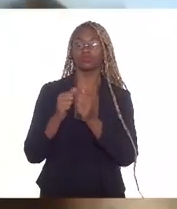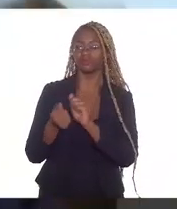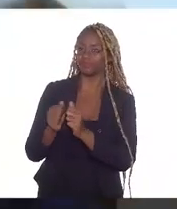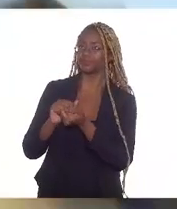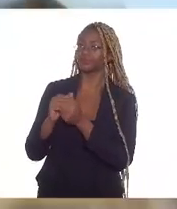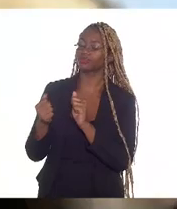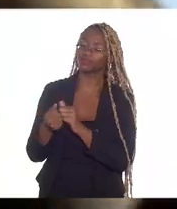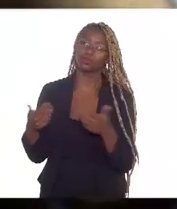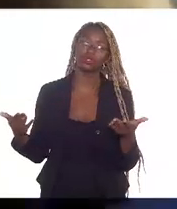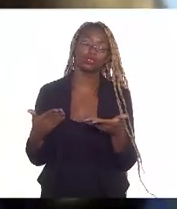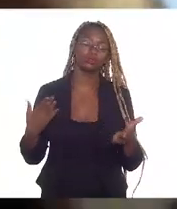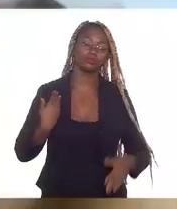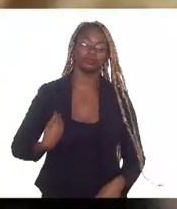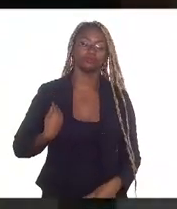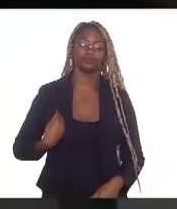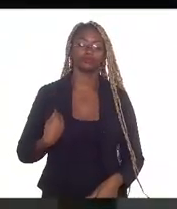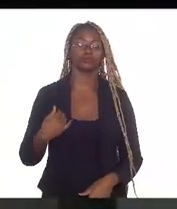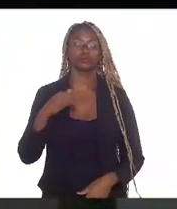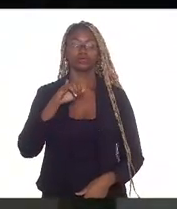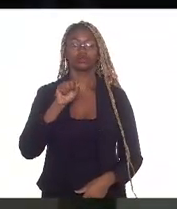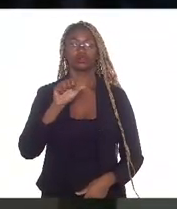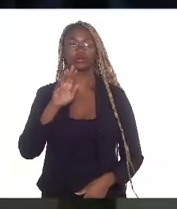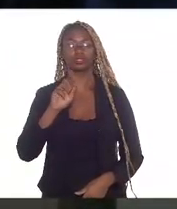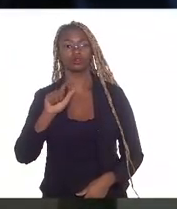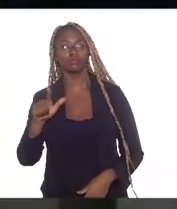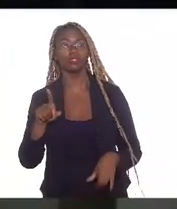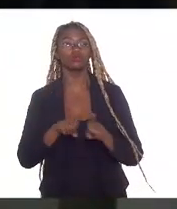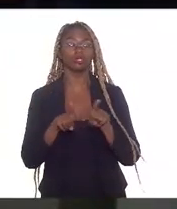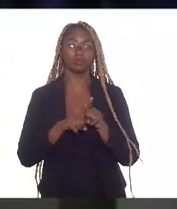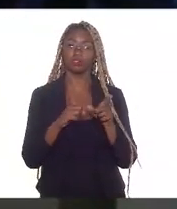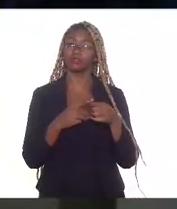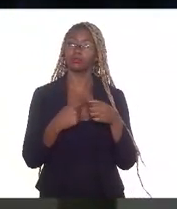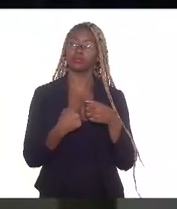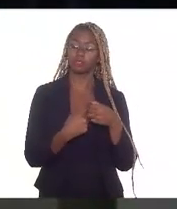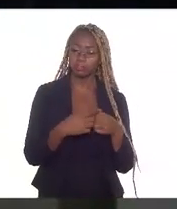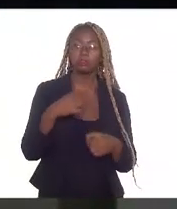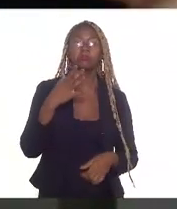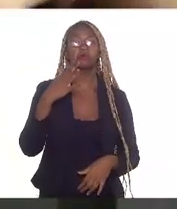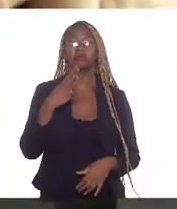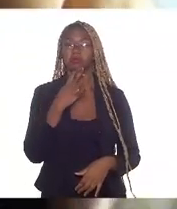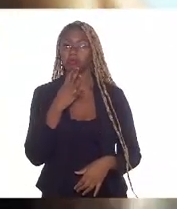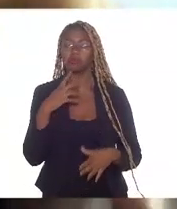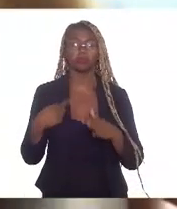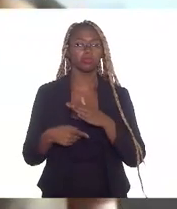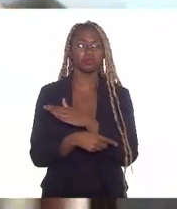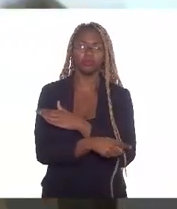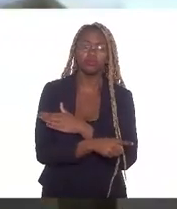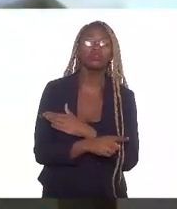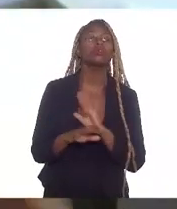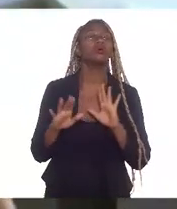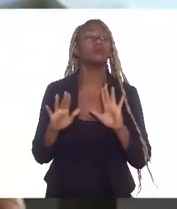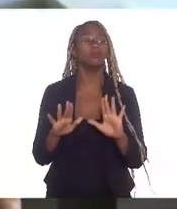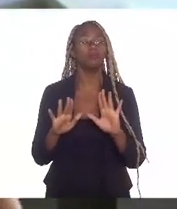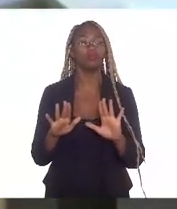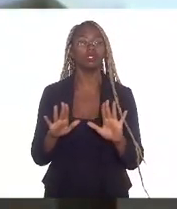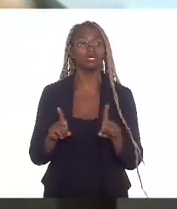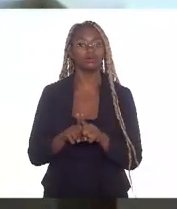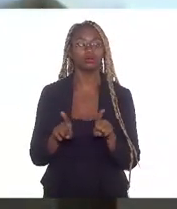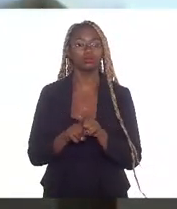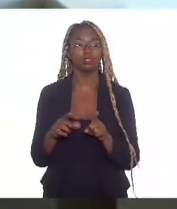que a Isabel Tosti era do município, também é profunda conhecedora, eu conheço há muito tempo, para que